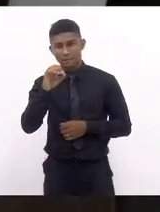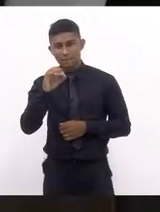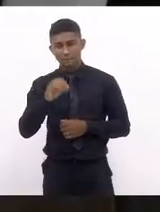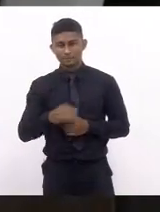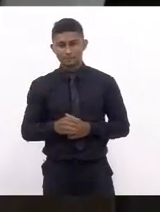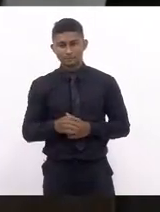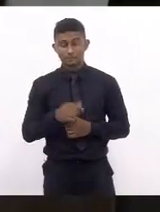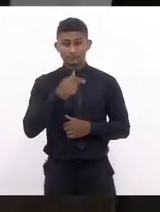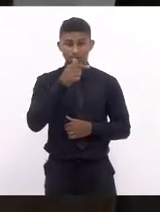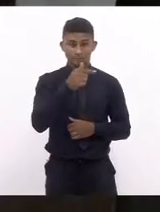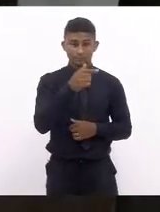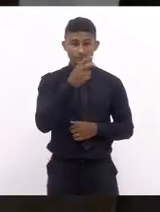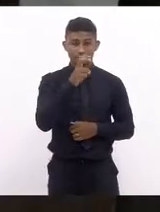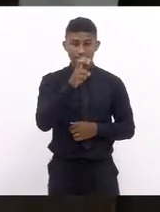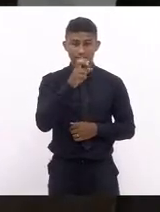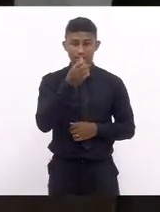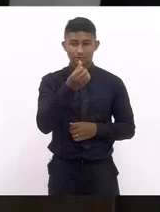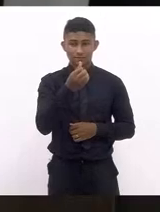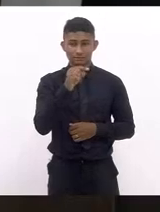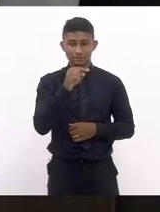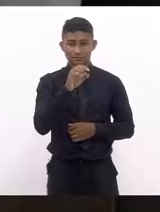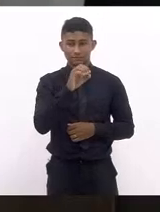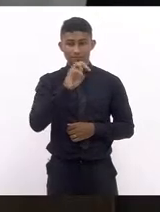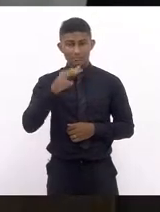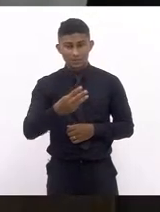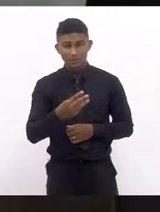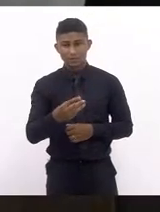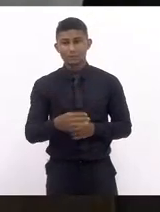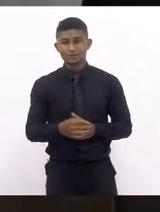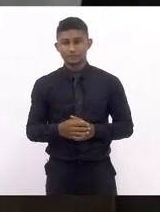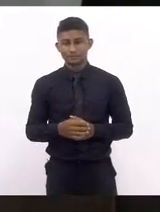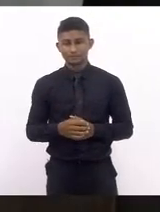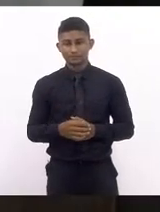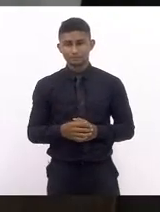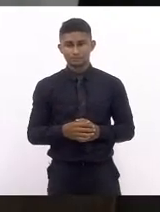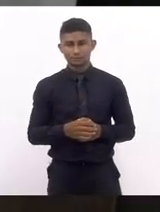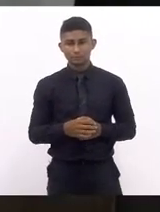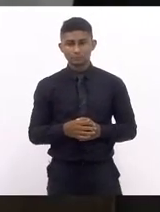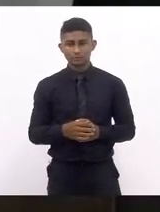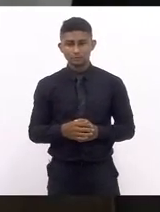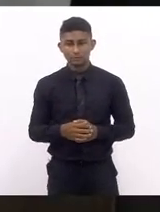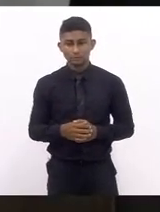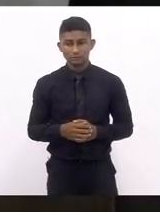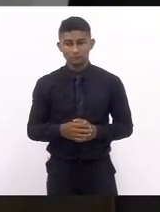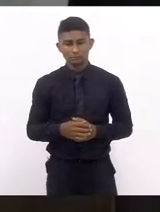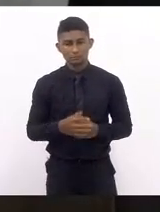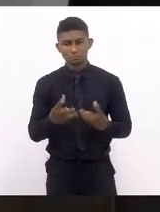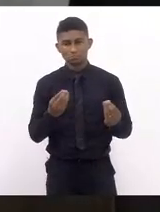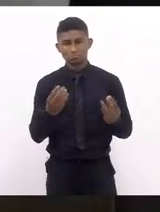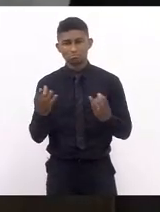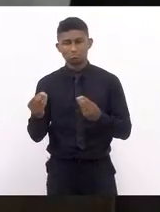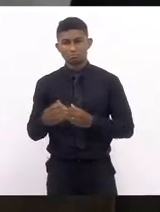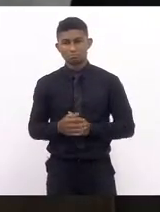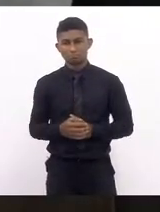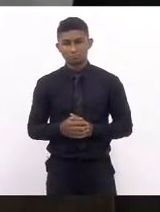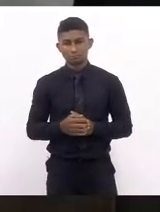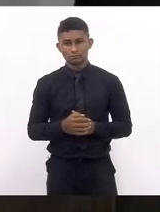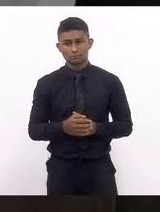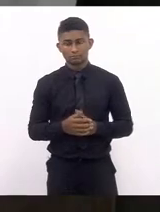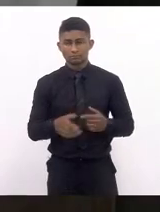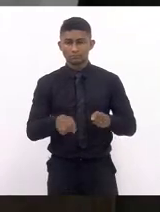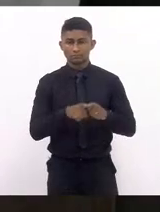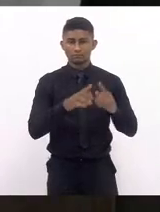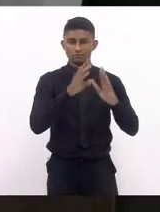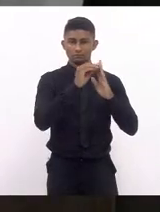1757 156 milhões de 788 mil acessos muito acesso gente e os